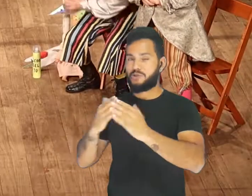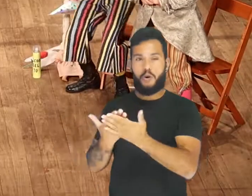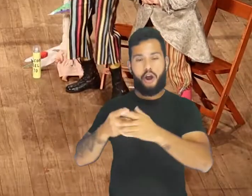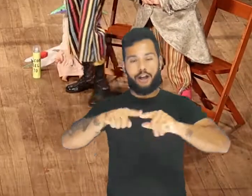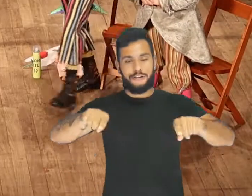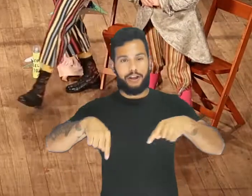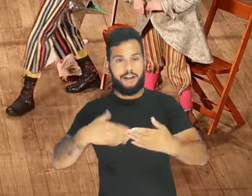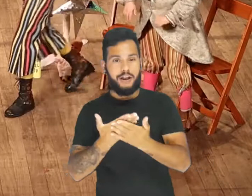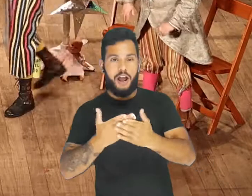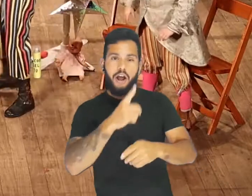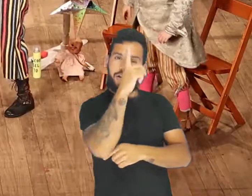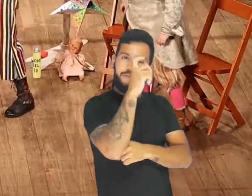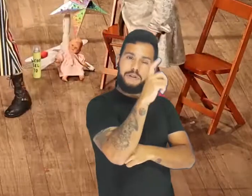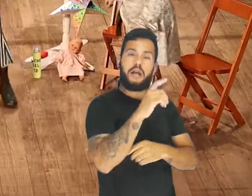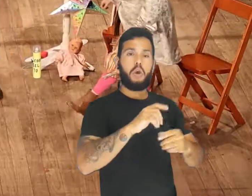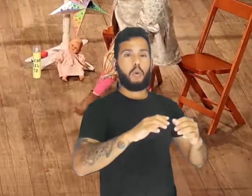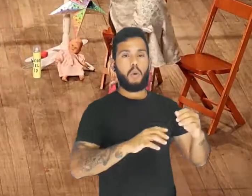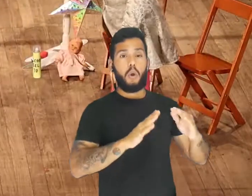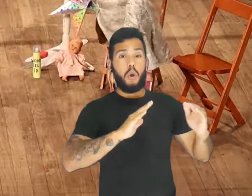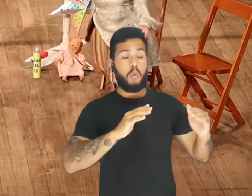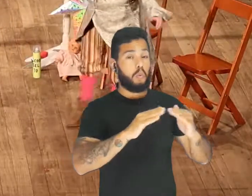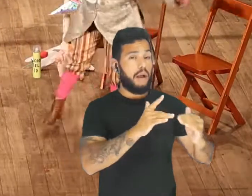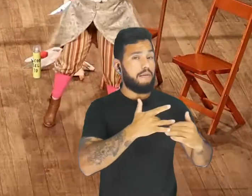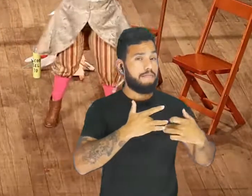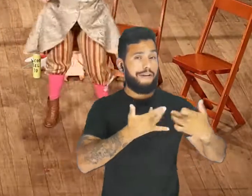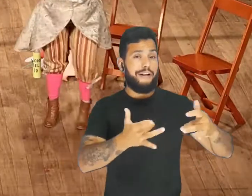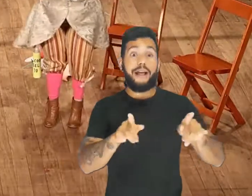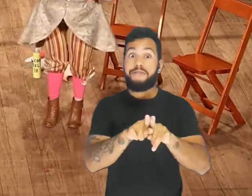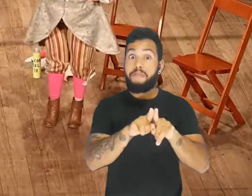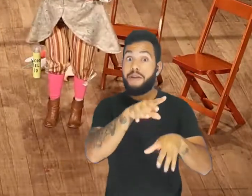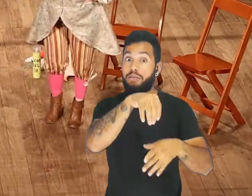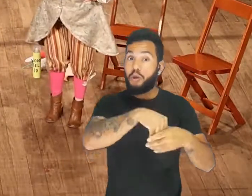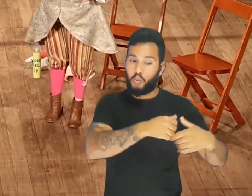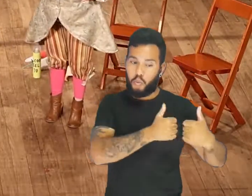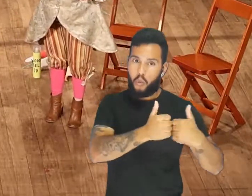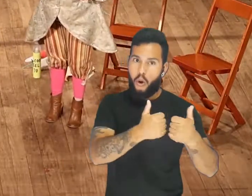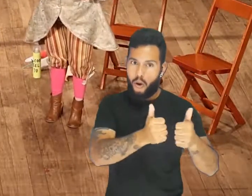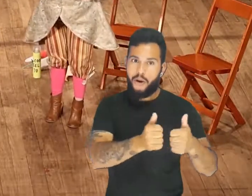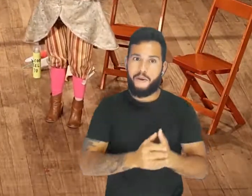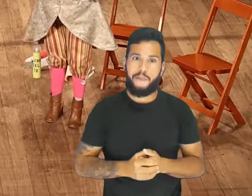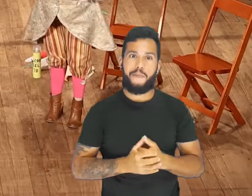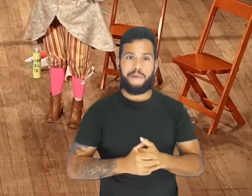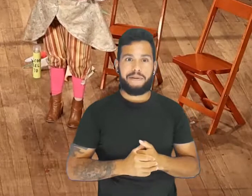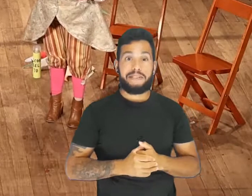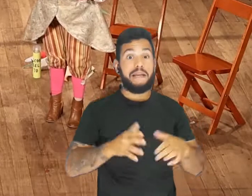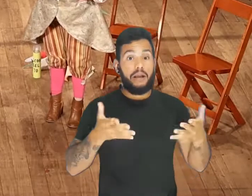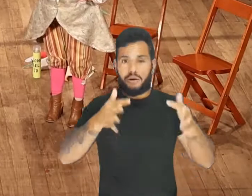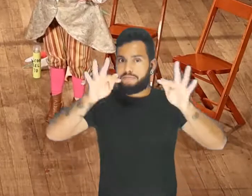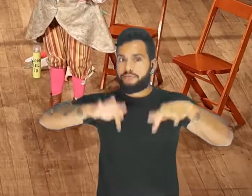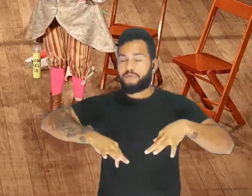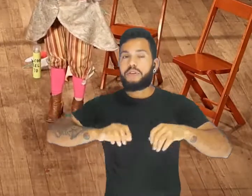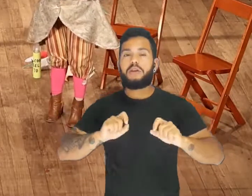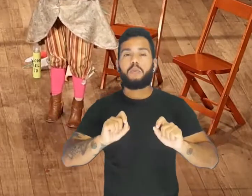nós brincamos com as crianças nas salas de aula, na escola, nos hospitais, instituições de caridade. E nos ônibus. E